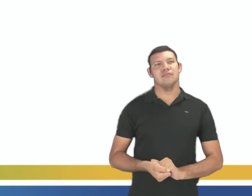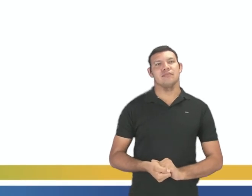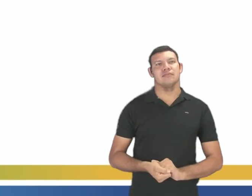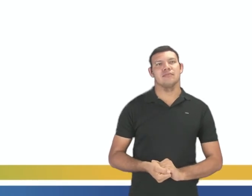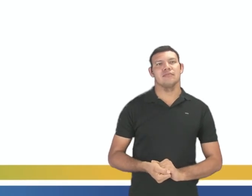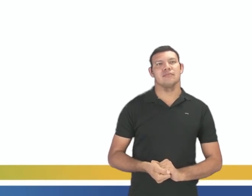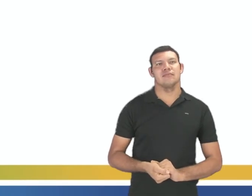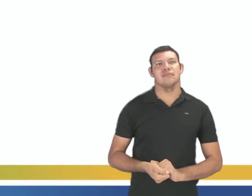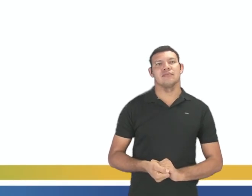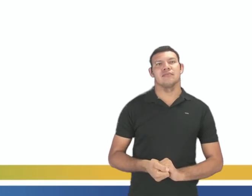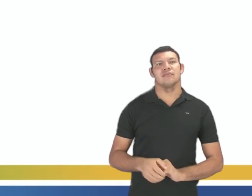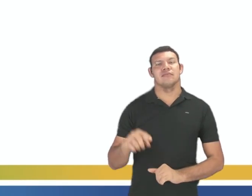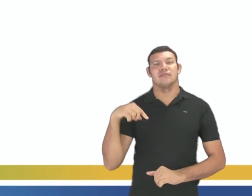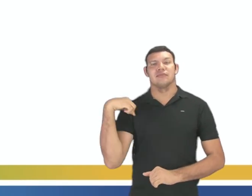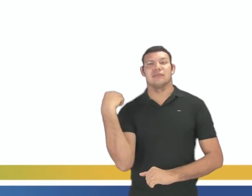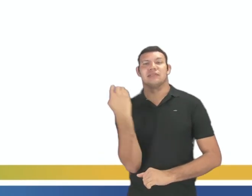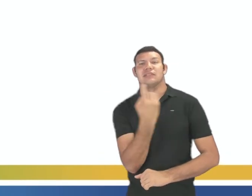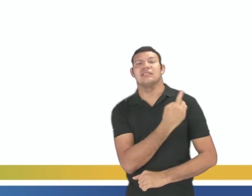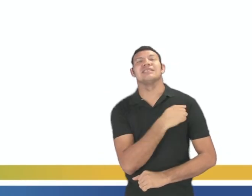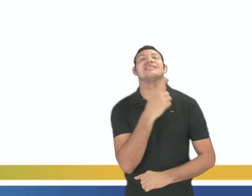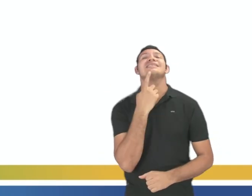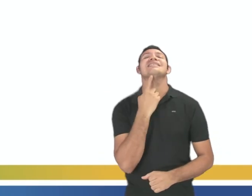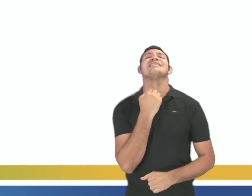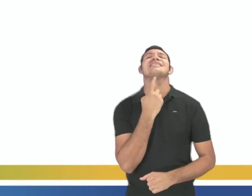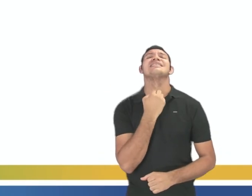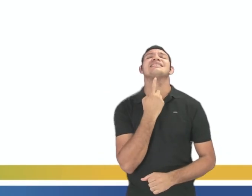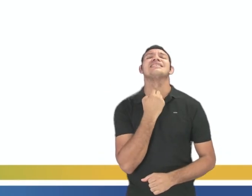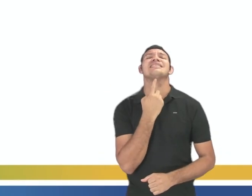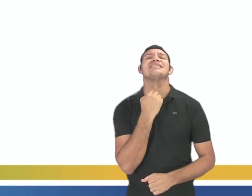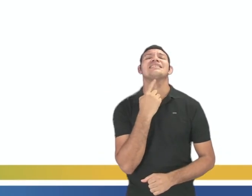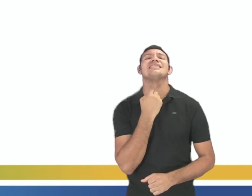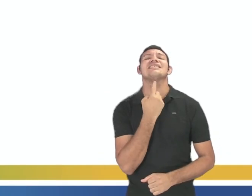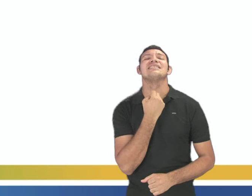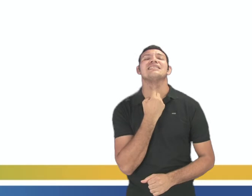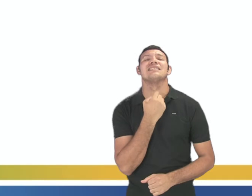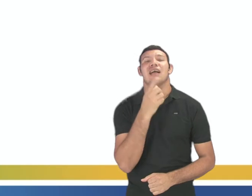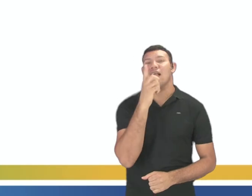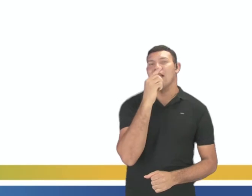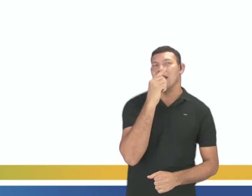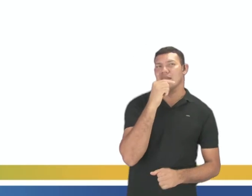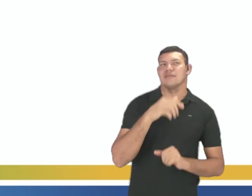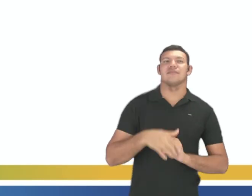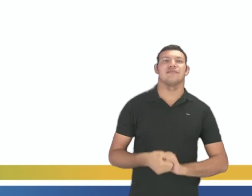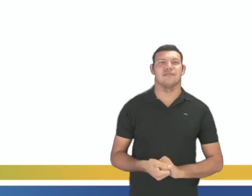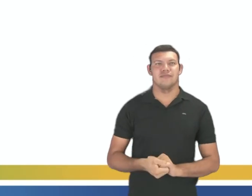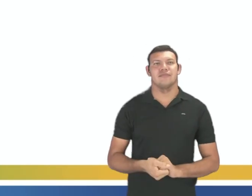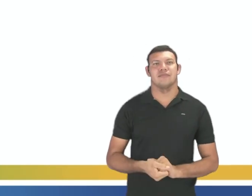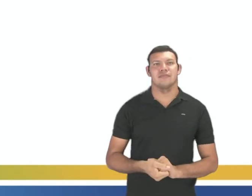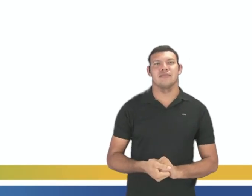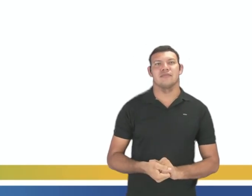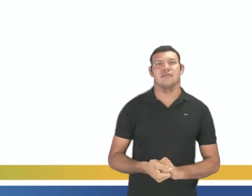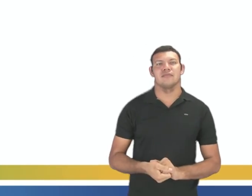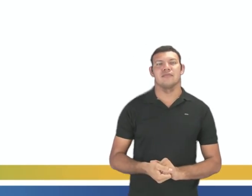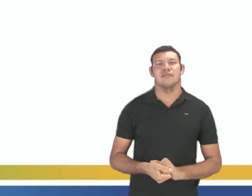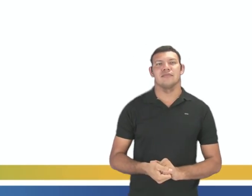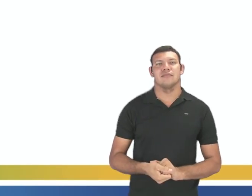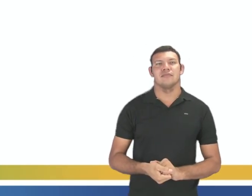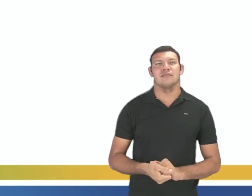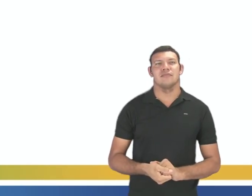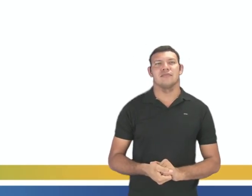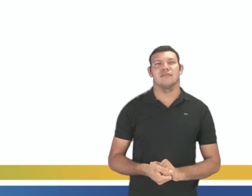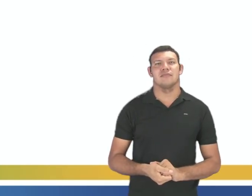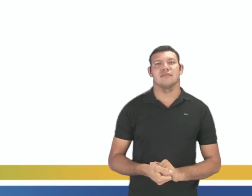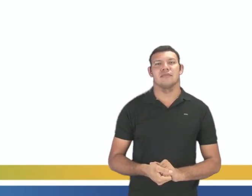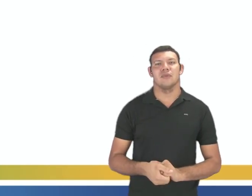sedentas, ou então nós estamos com sede. E aí eu perguntinha do lado, can you give some juice? Você pode dar um pouco de